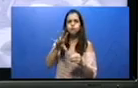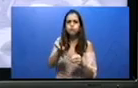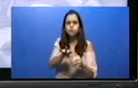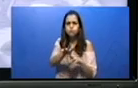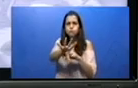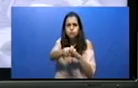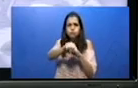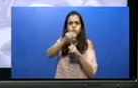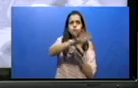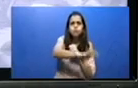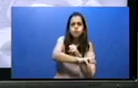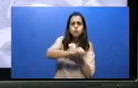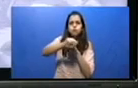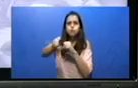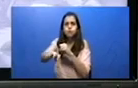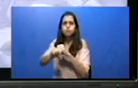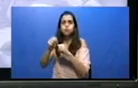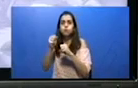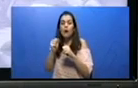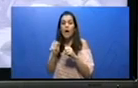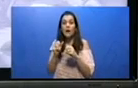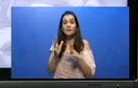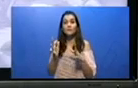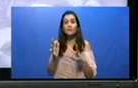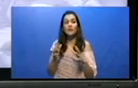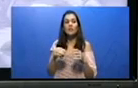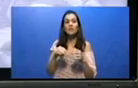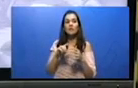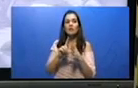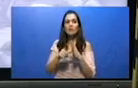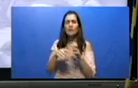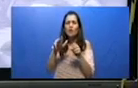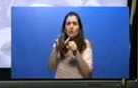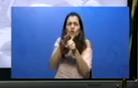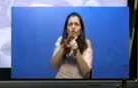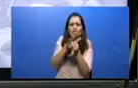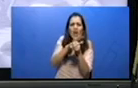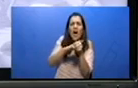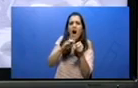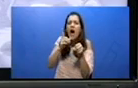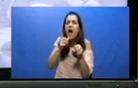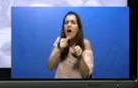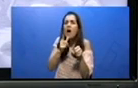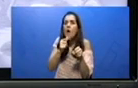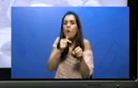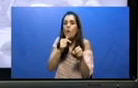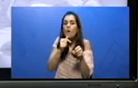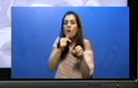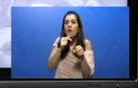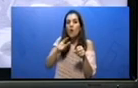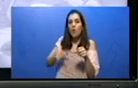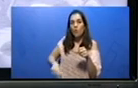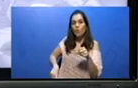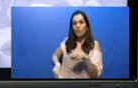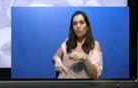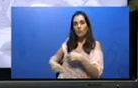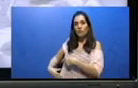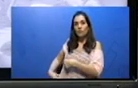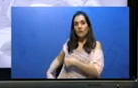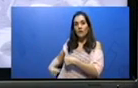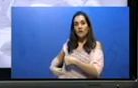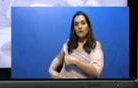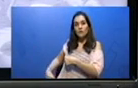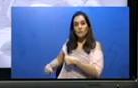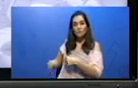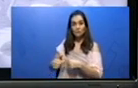da pessoa. Alguns órgãos ficam inchados, cheios de líquidos também, como por exemplo o fígado e o baço.